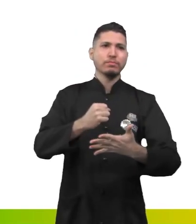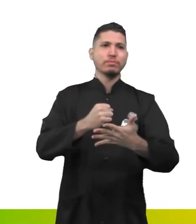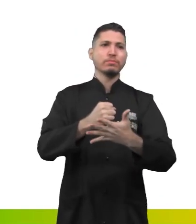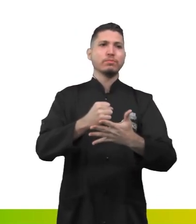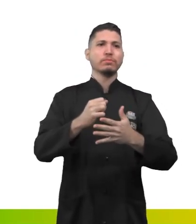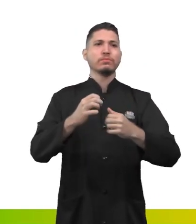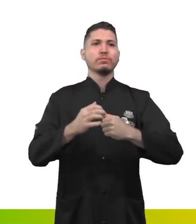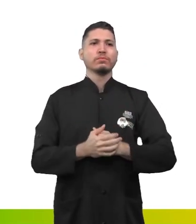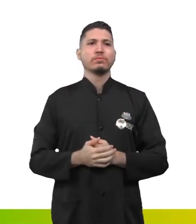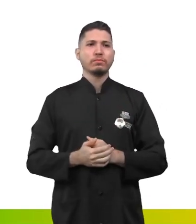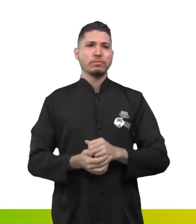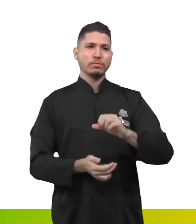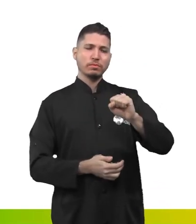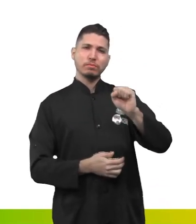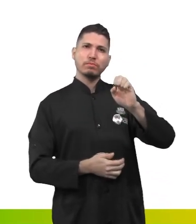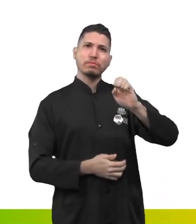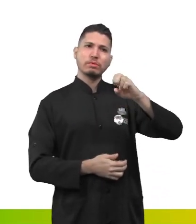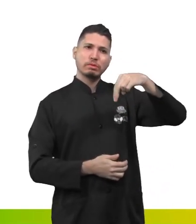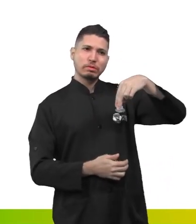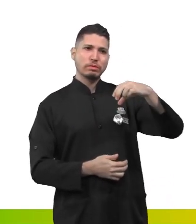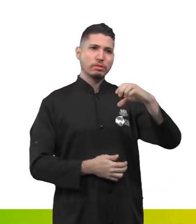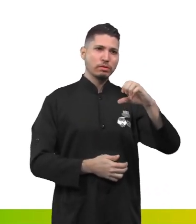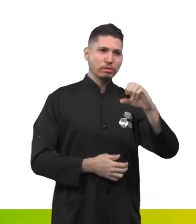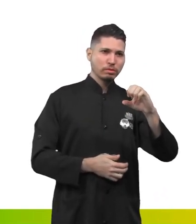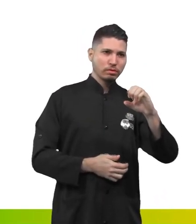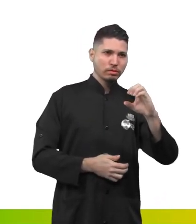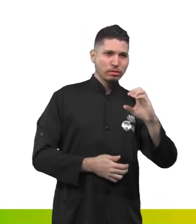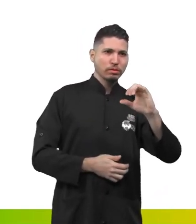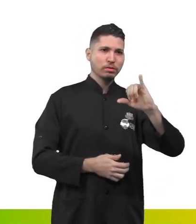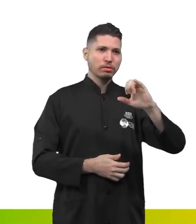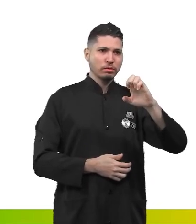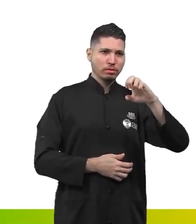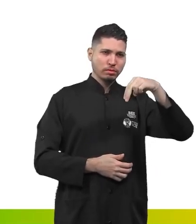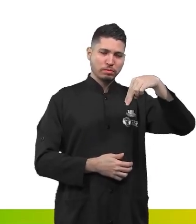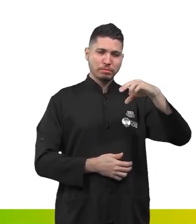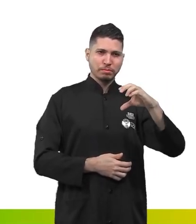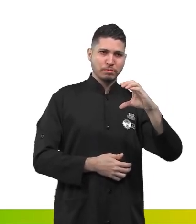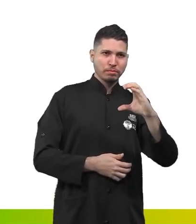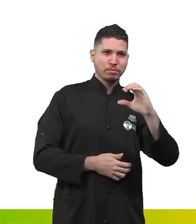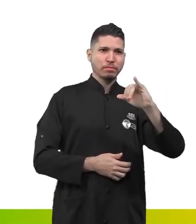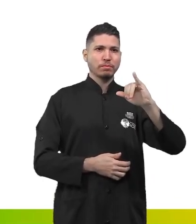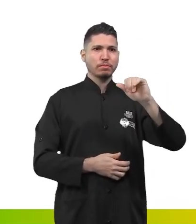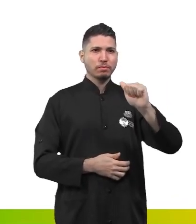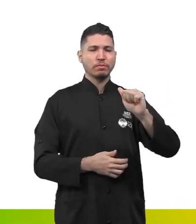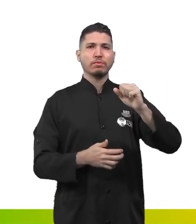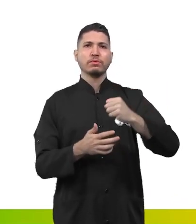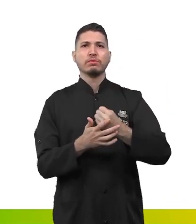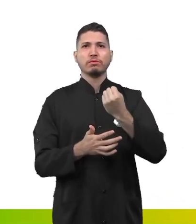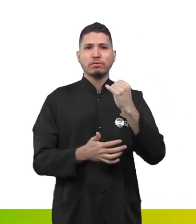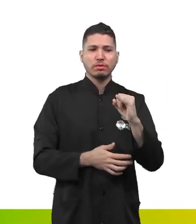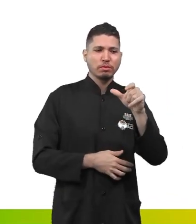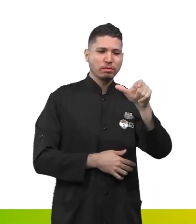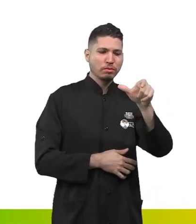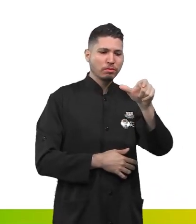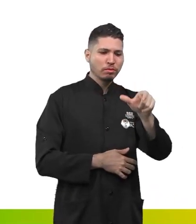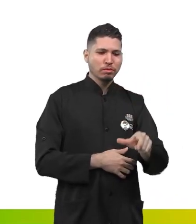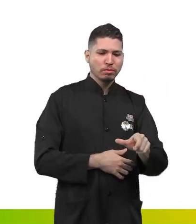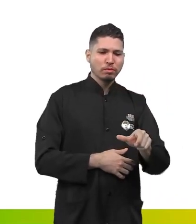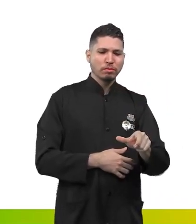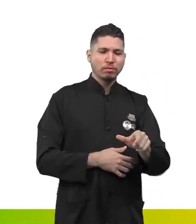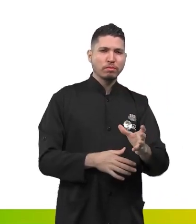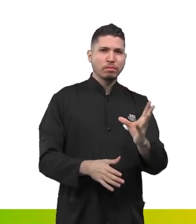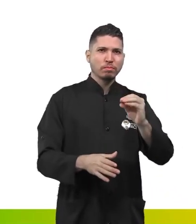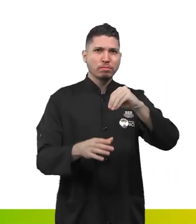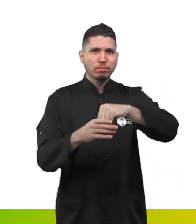senciência como critério mínimo para determinar se um ser é ou não membro da comunidade